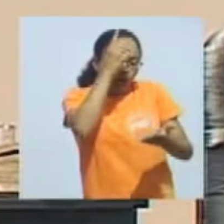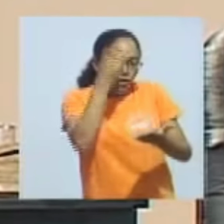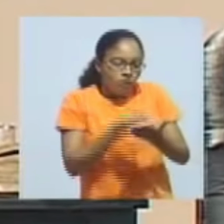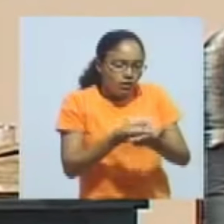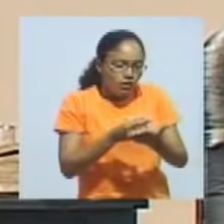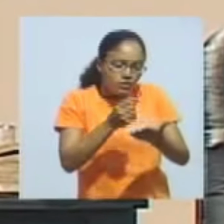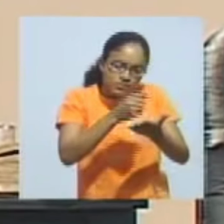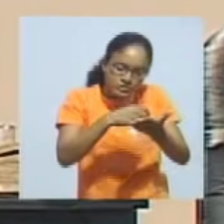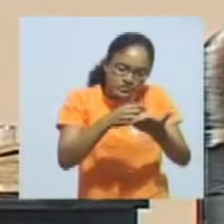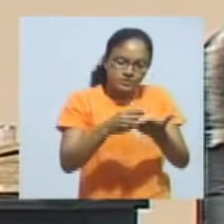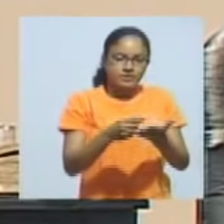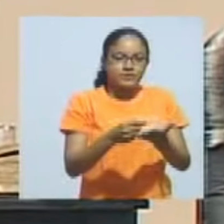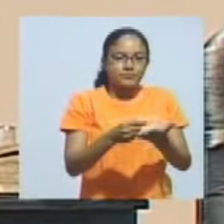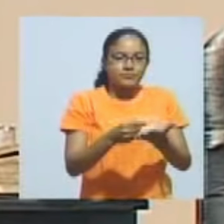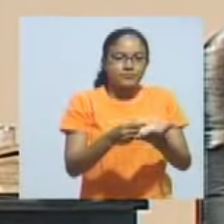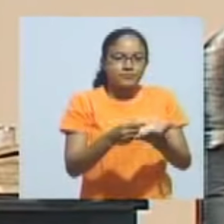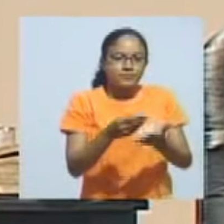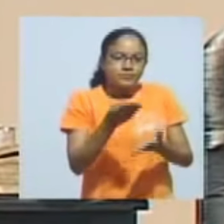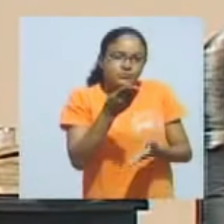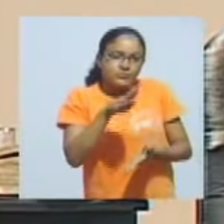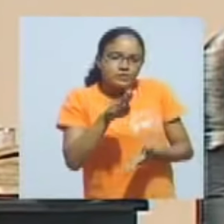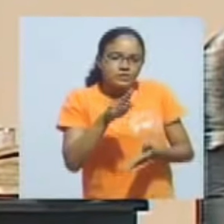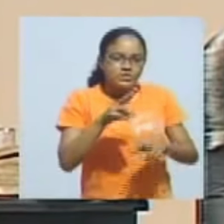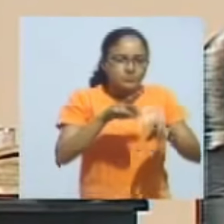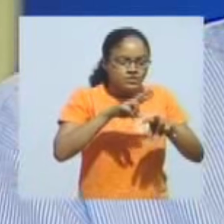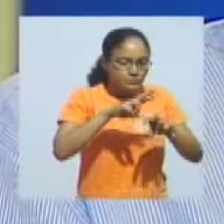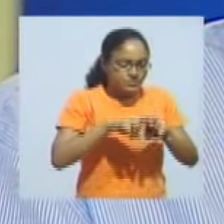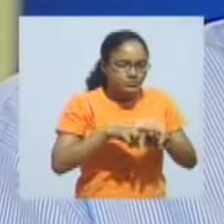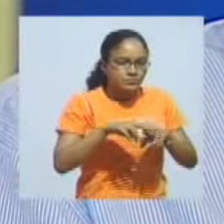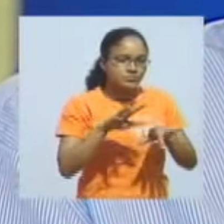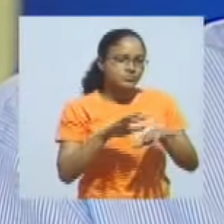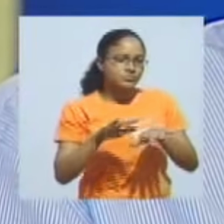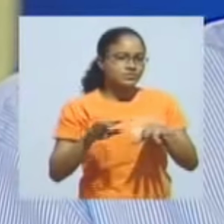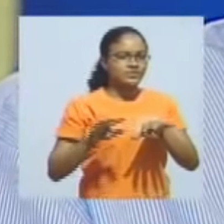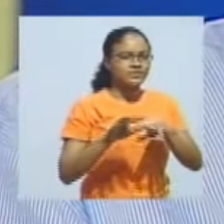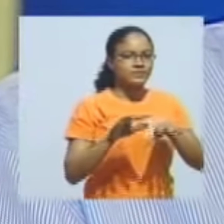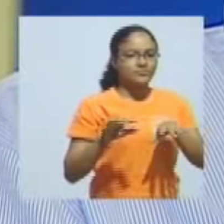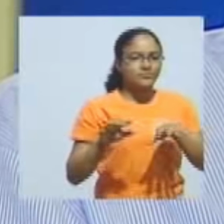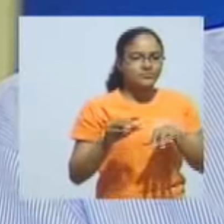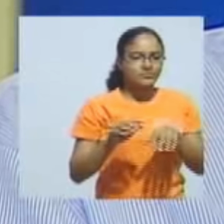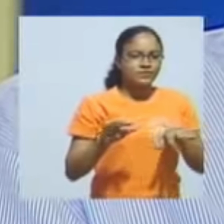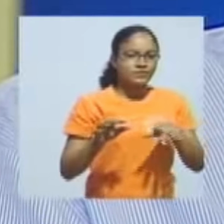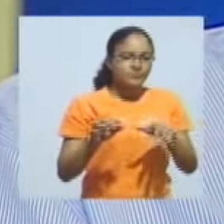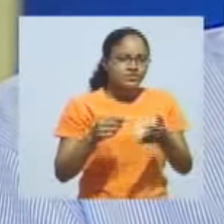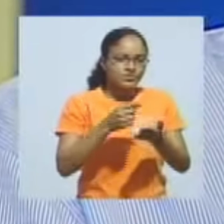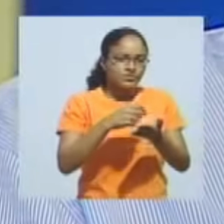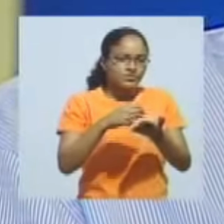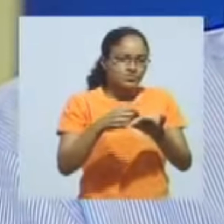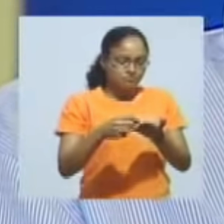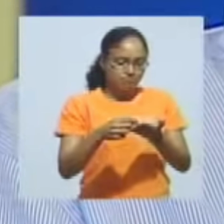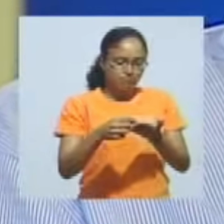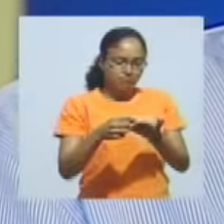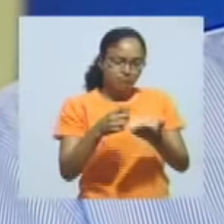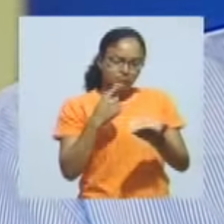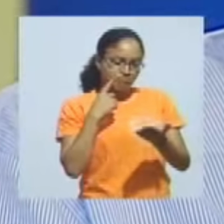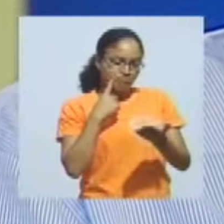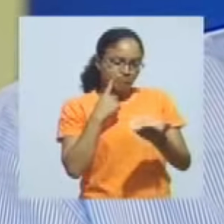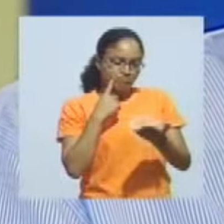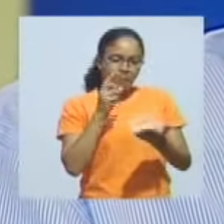E quando eu sentei no meu computador para escrever, eu não sabia o que eu ia